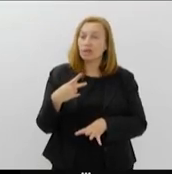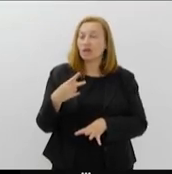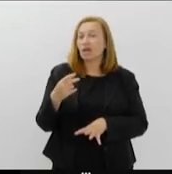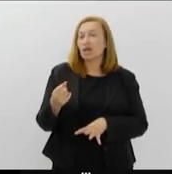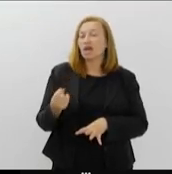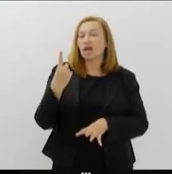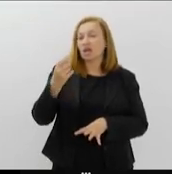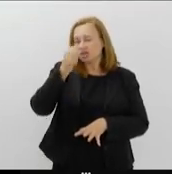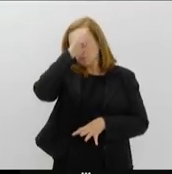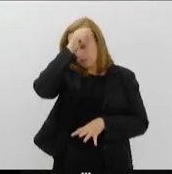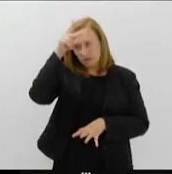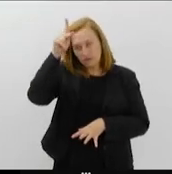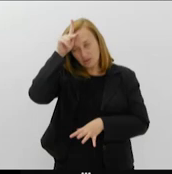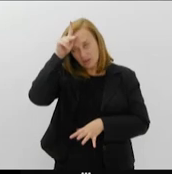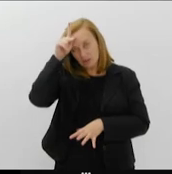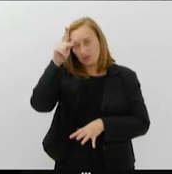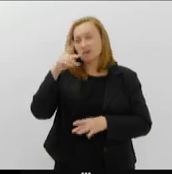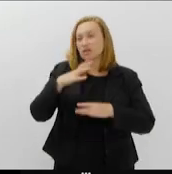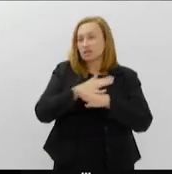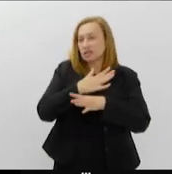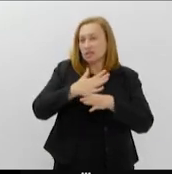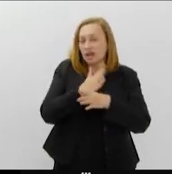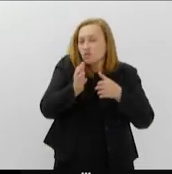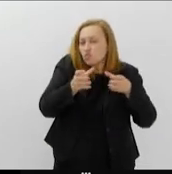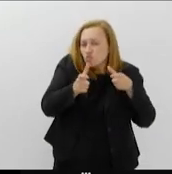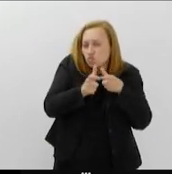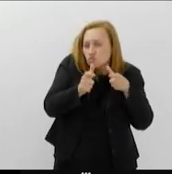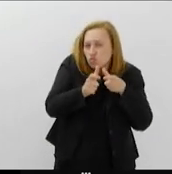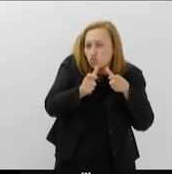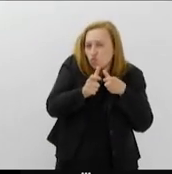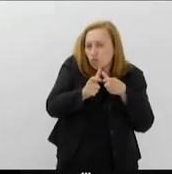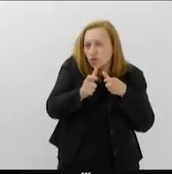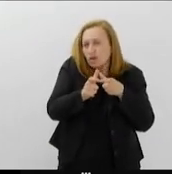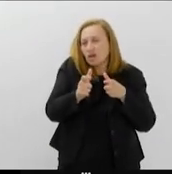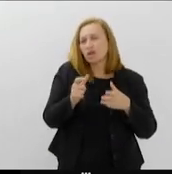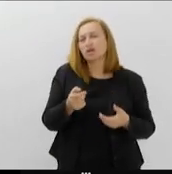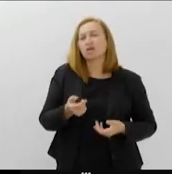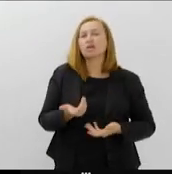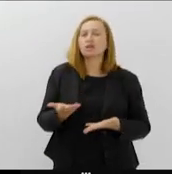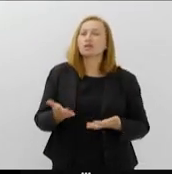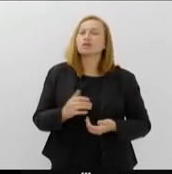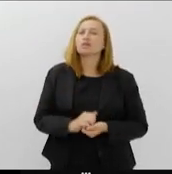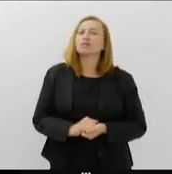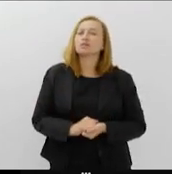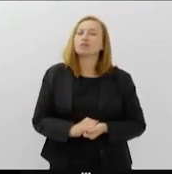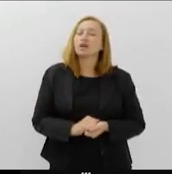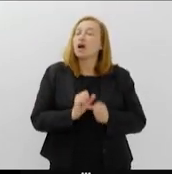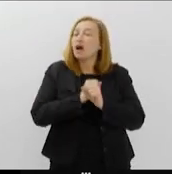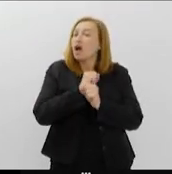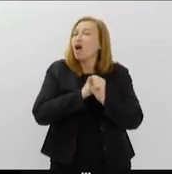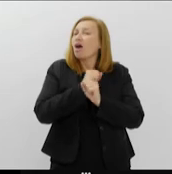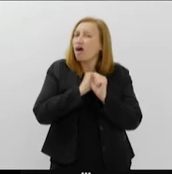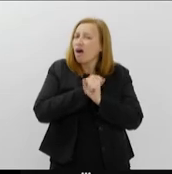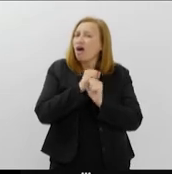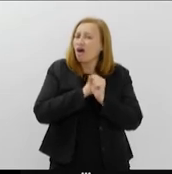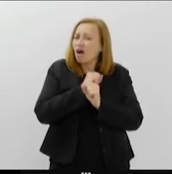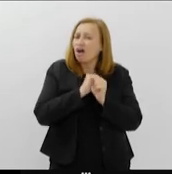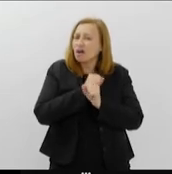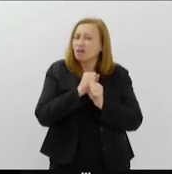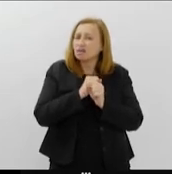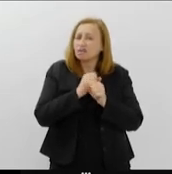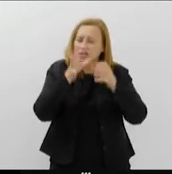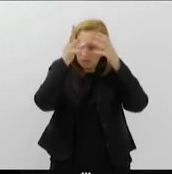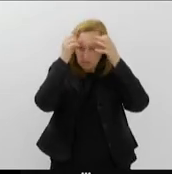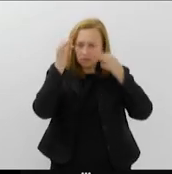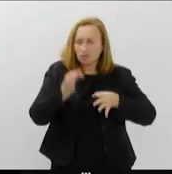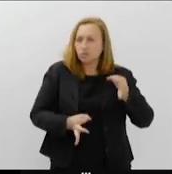ex-prefeitos, prefeitos de cidades pequenas, pequenas questões de natureza administrativas que ficam anos e anos e anos aí no Tribunal de